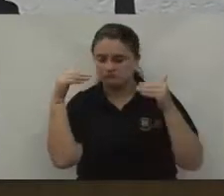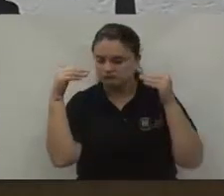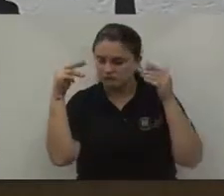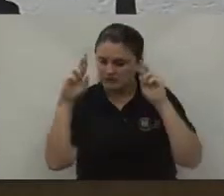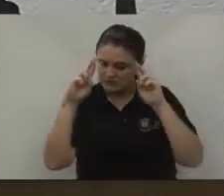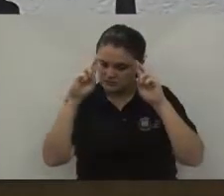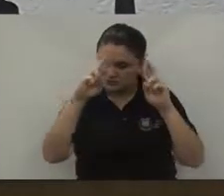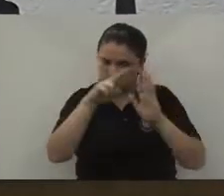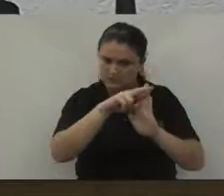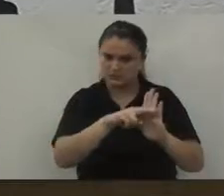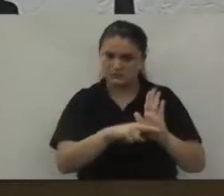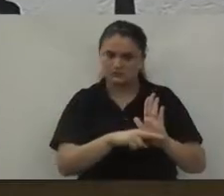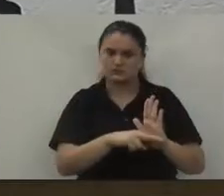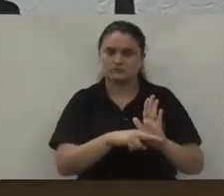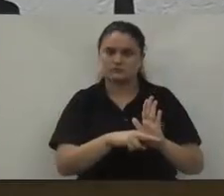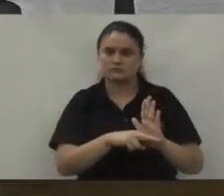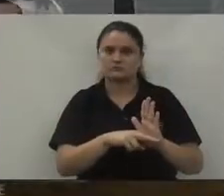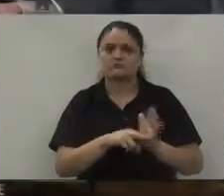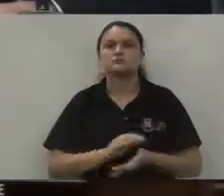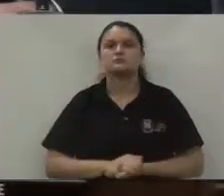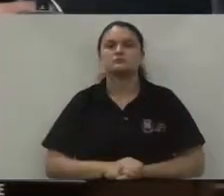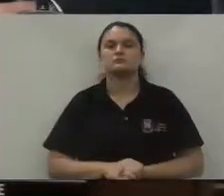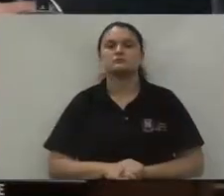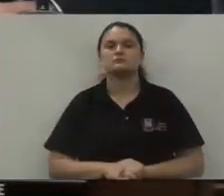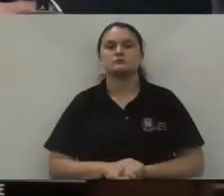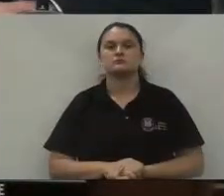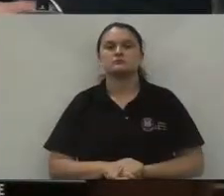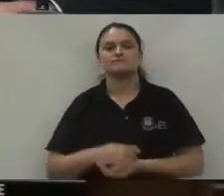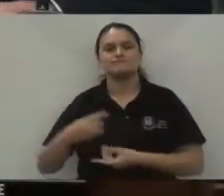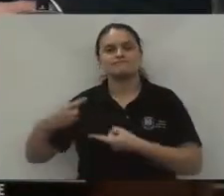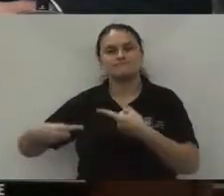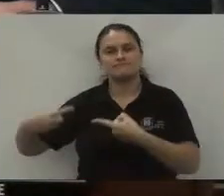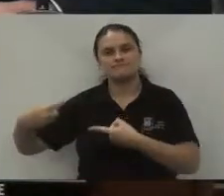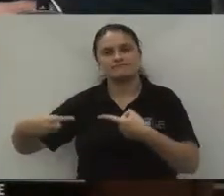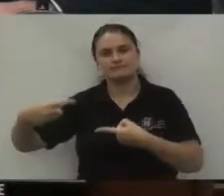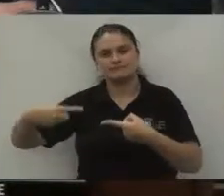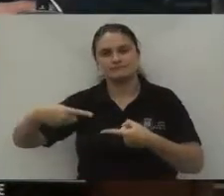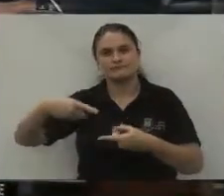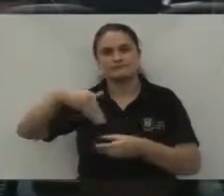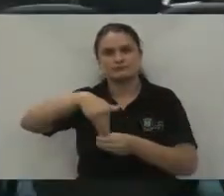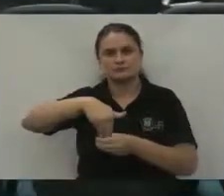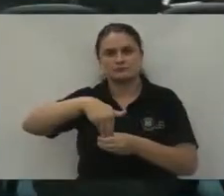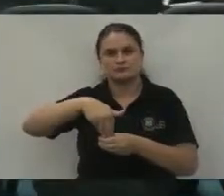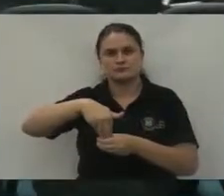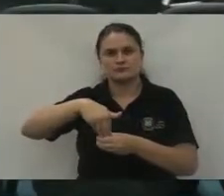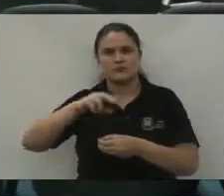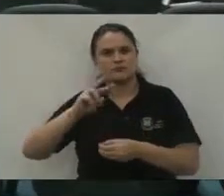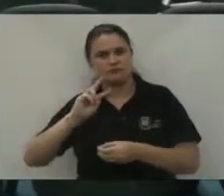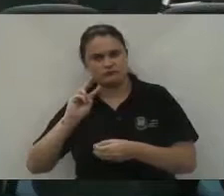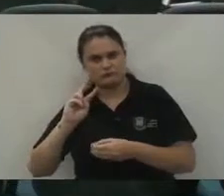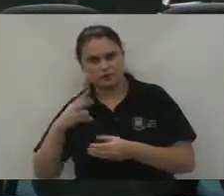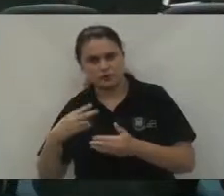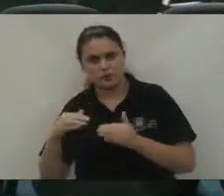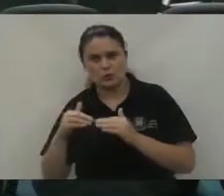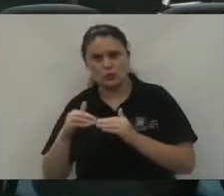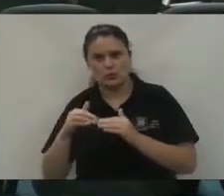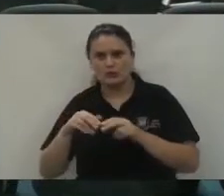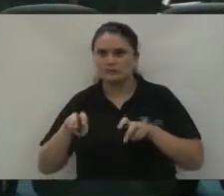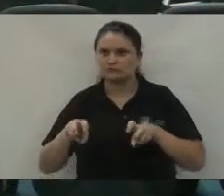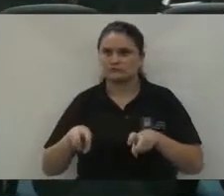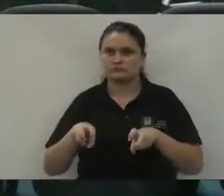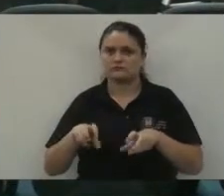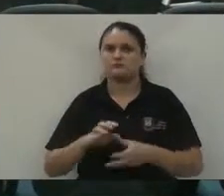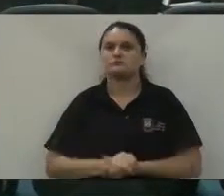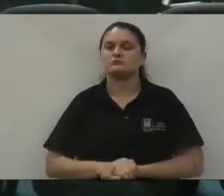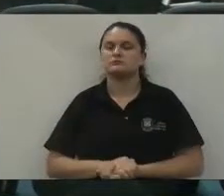trâmites previstos no regimento. É o parecer. Em discussão, em votação, senhores vereadores que aprovam, permaneçam como